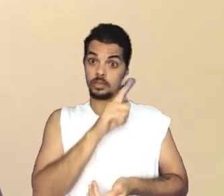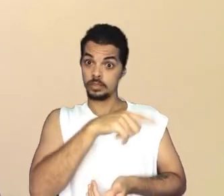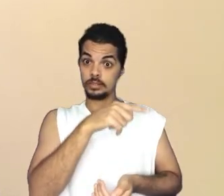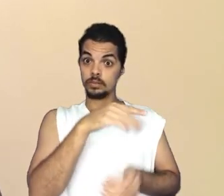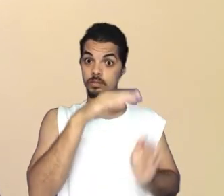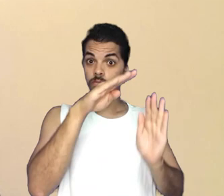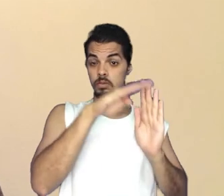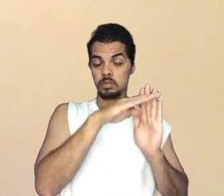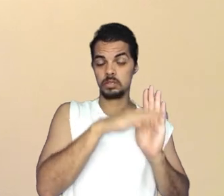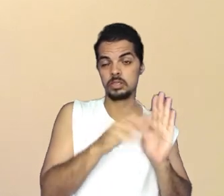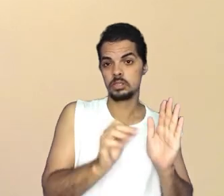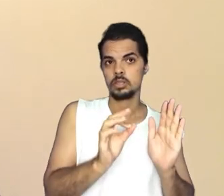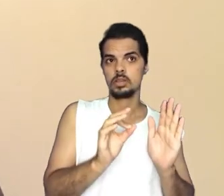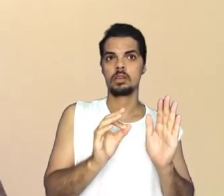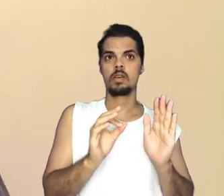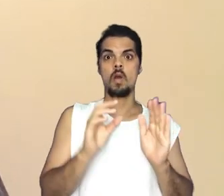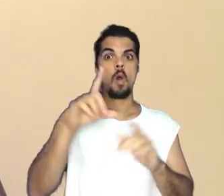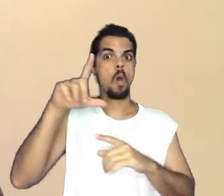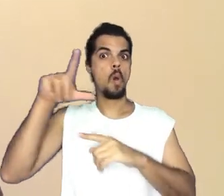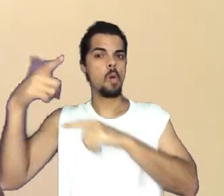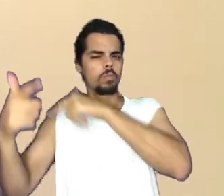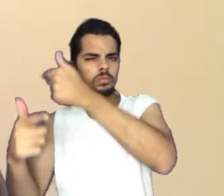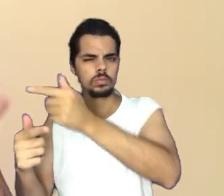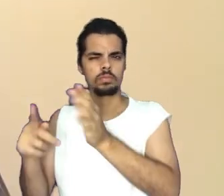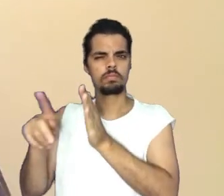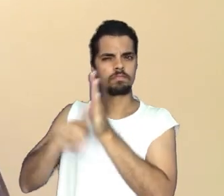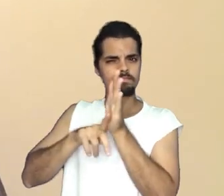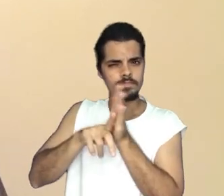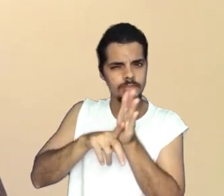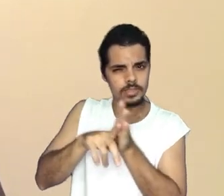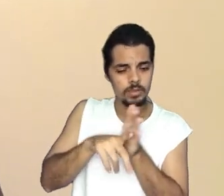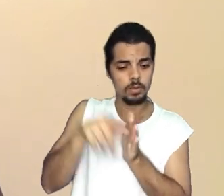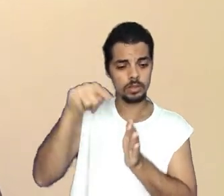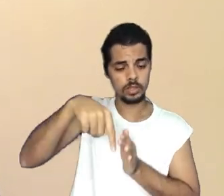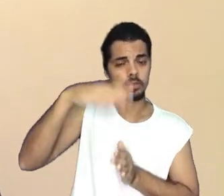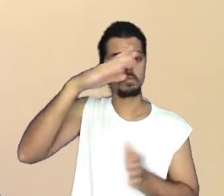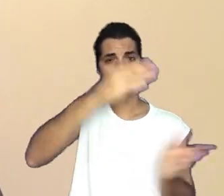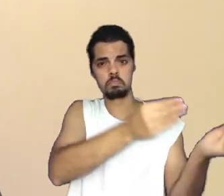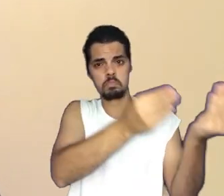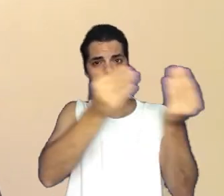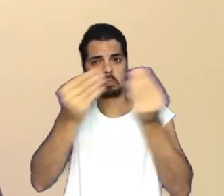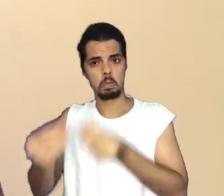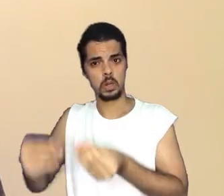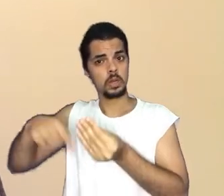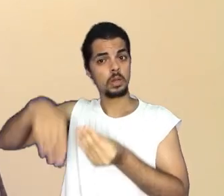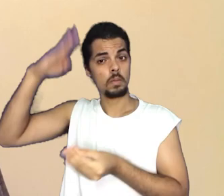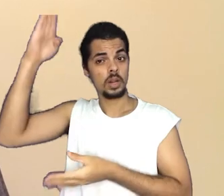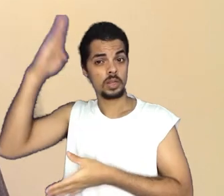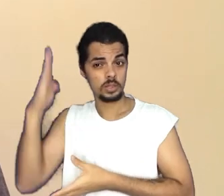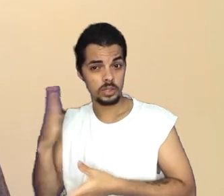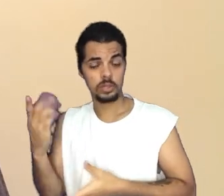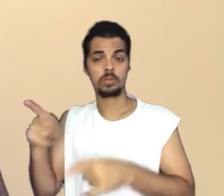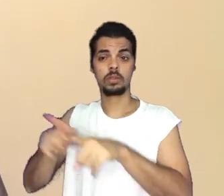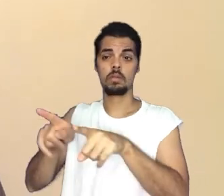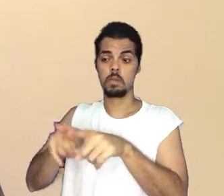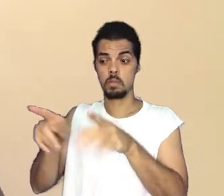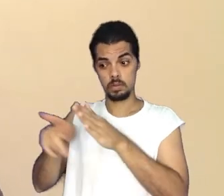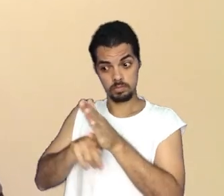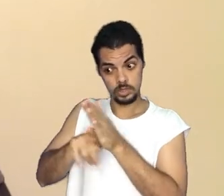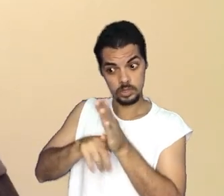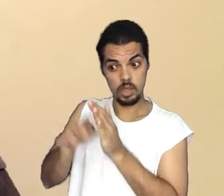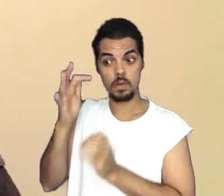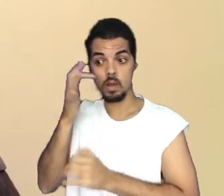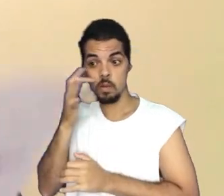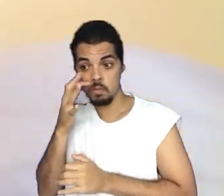de trazerem botânicos para cá para o Brasil para pesquisar como essa produção poderia ser ampliada, visto que naquele